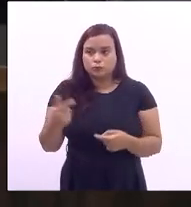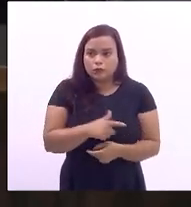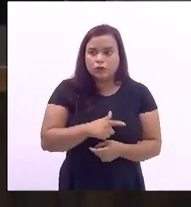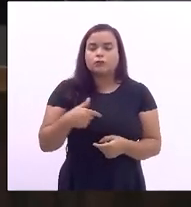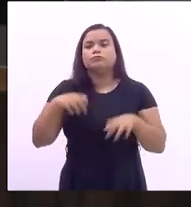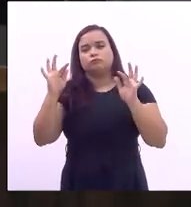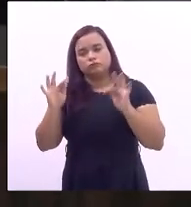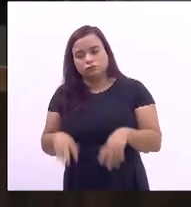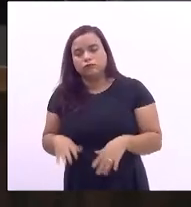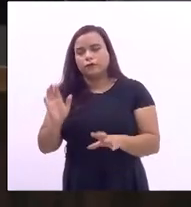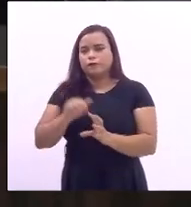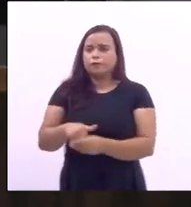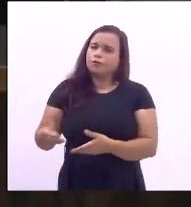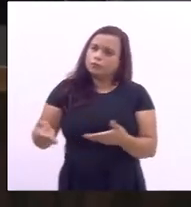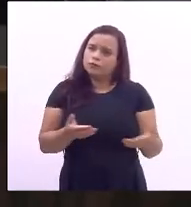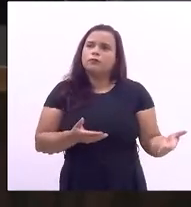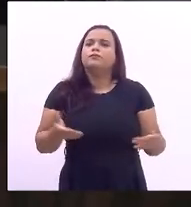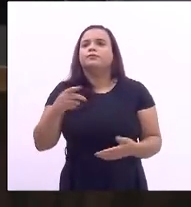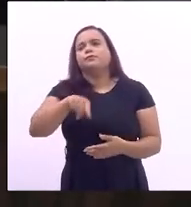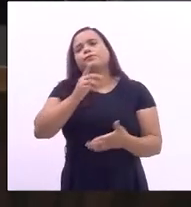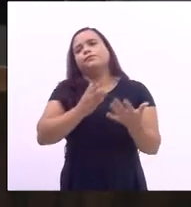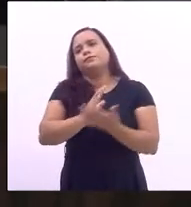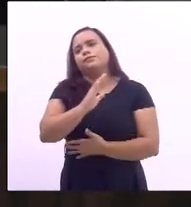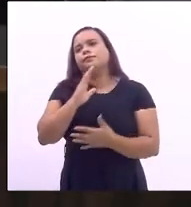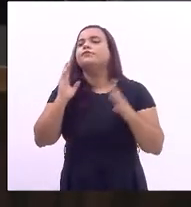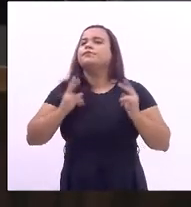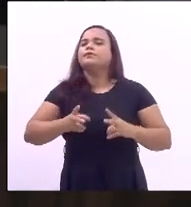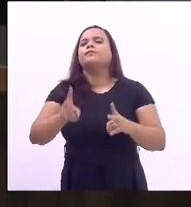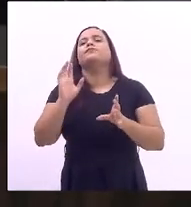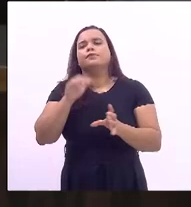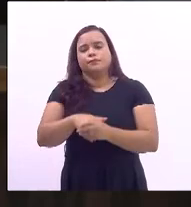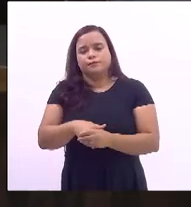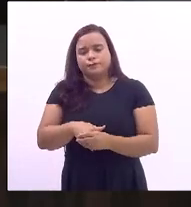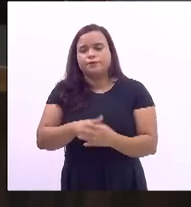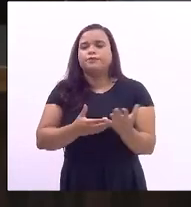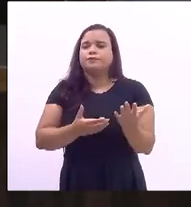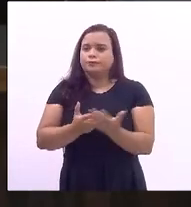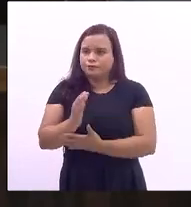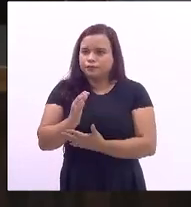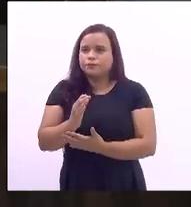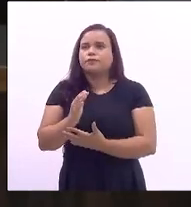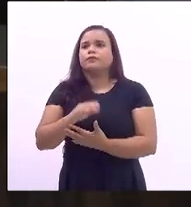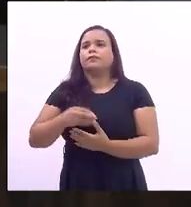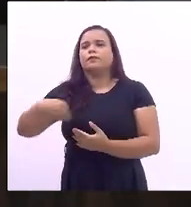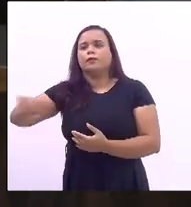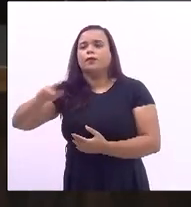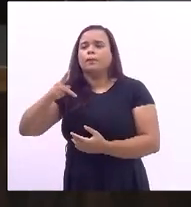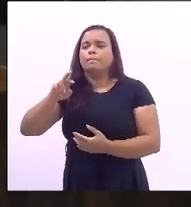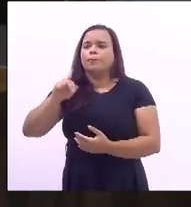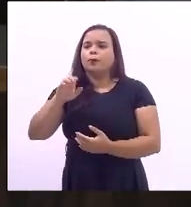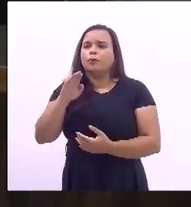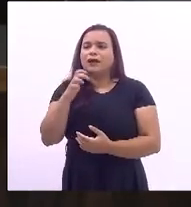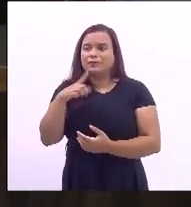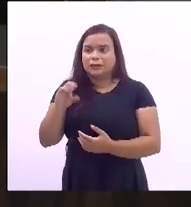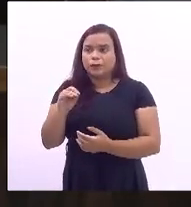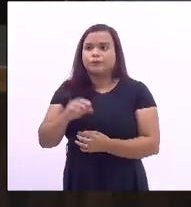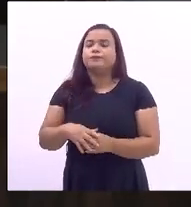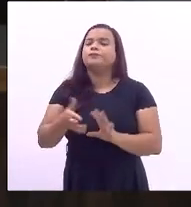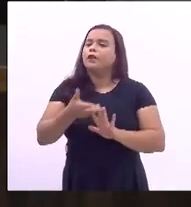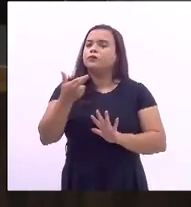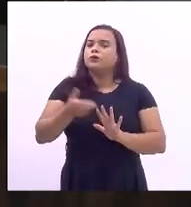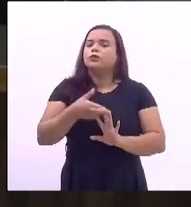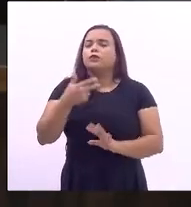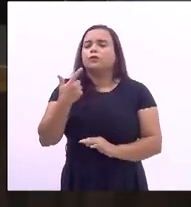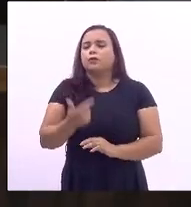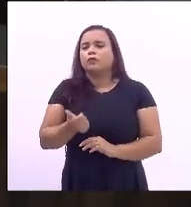Queira discutir encerrada a discussão e votação seus que aprovam permaneçam opção aprovado vai à promulgação pode a resolução nº 12